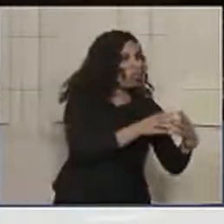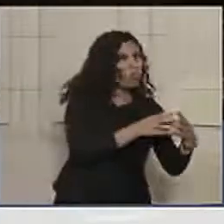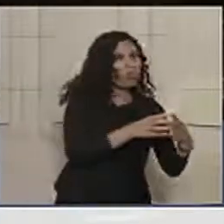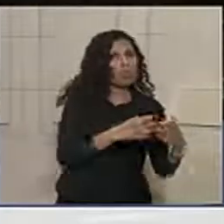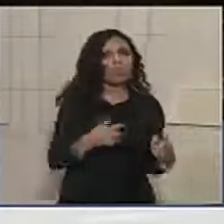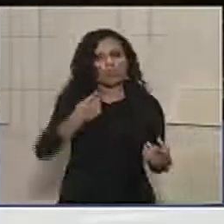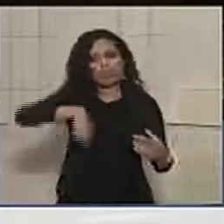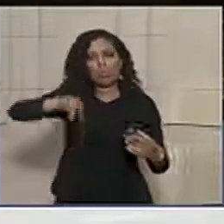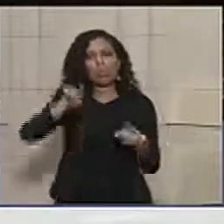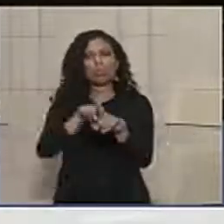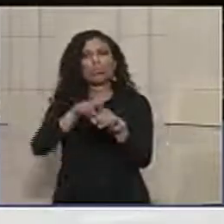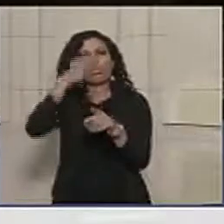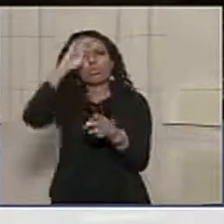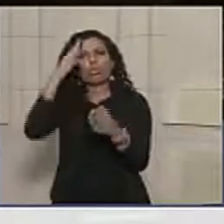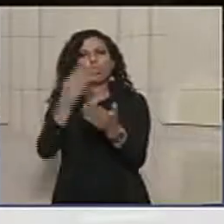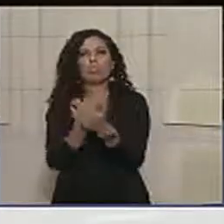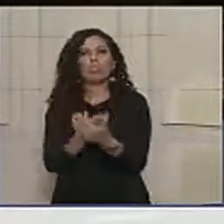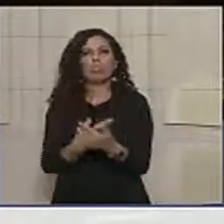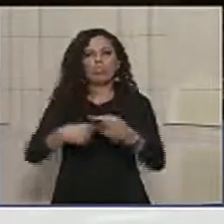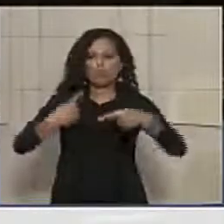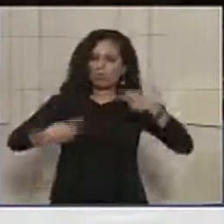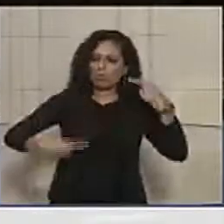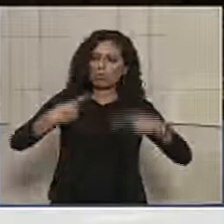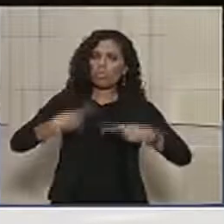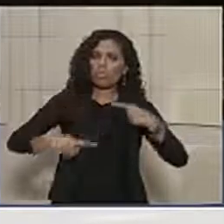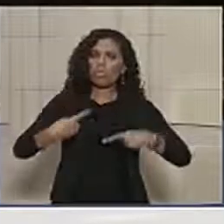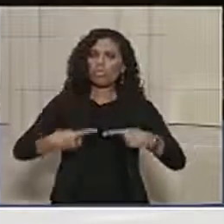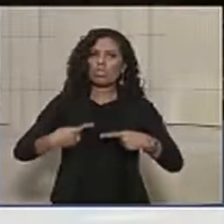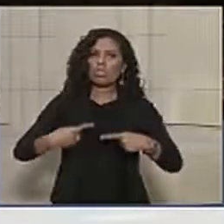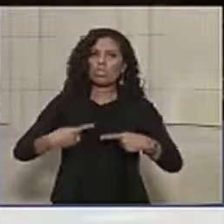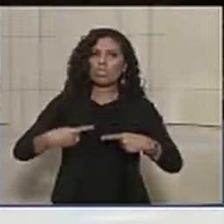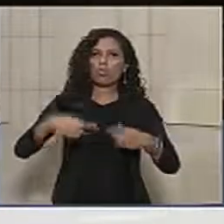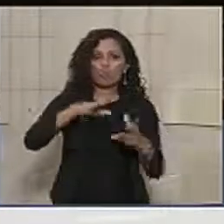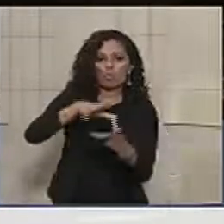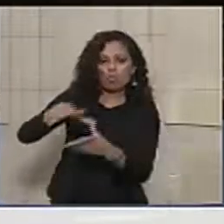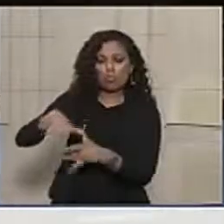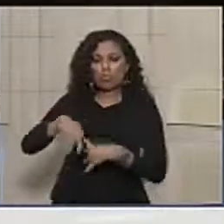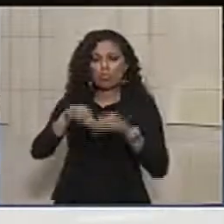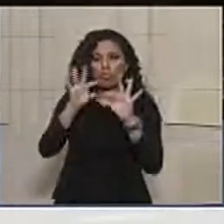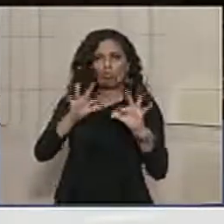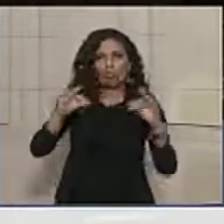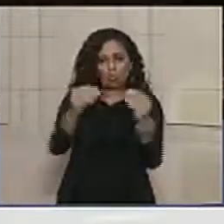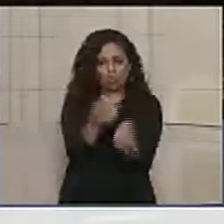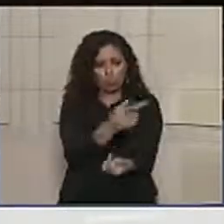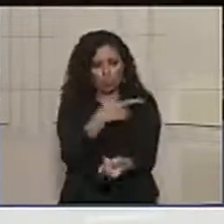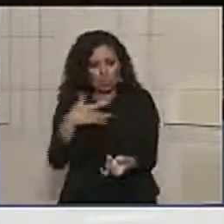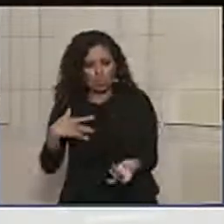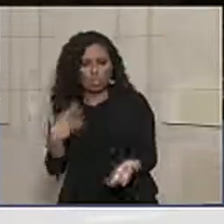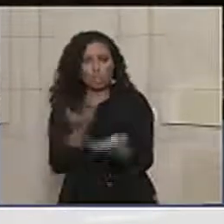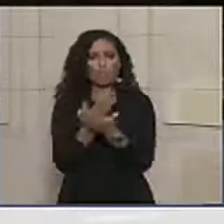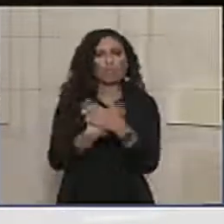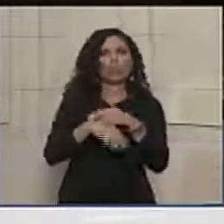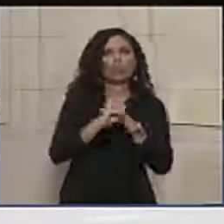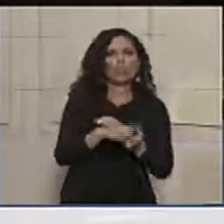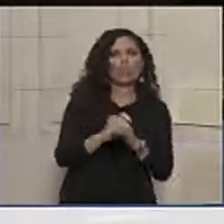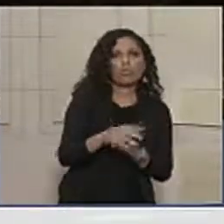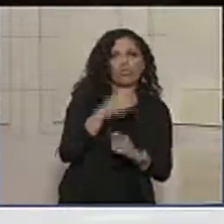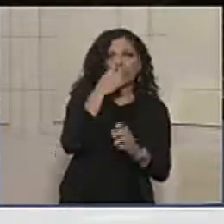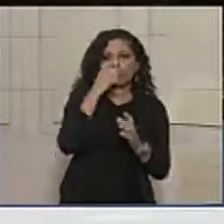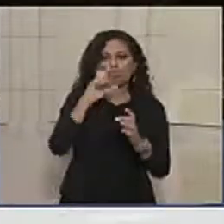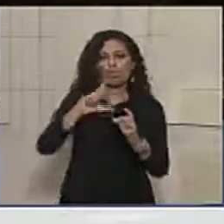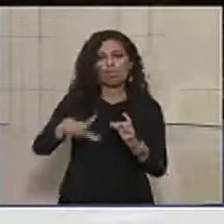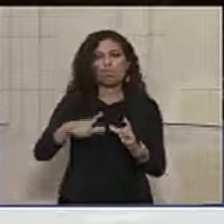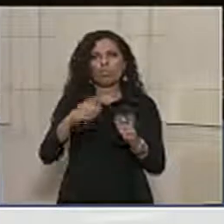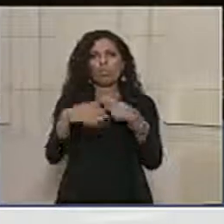também acreditamos em políticas públicas universais e efetivas em saúde, educação, saneamento básico